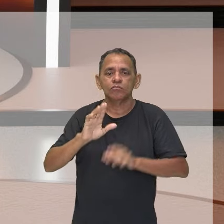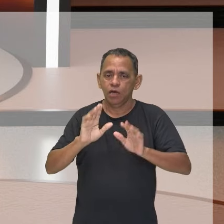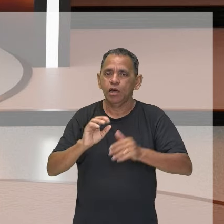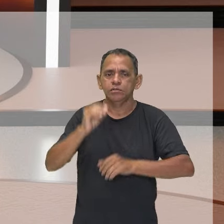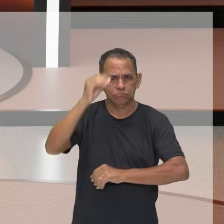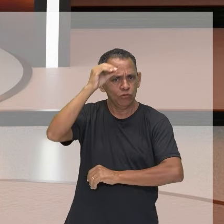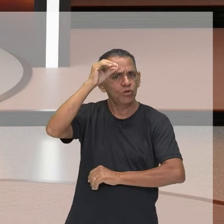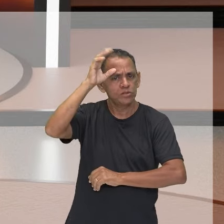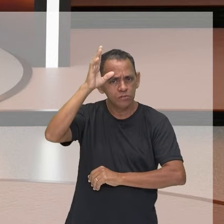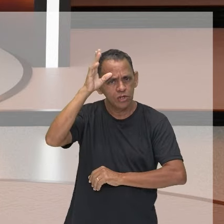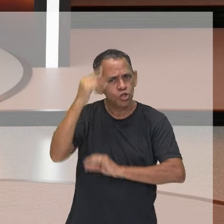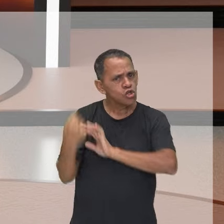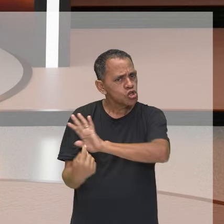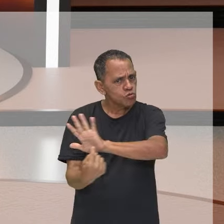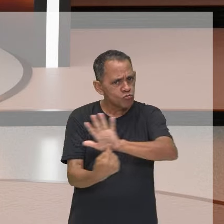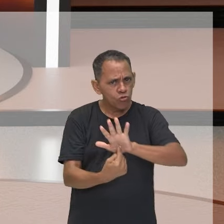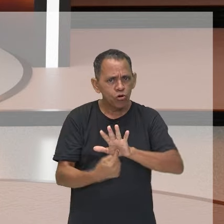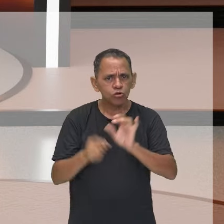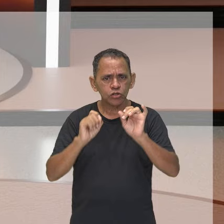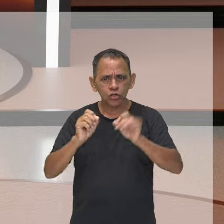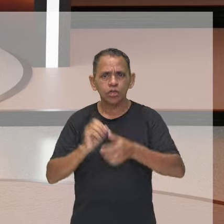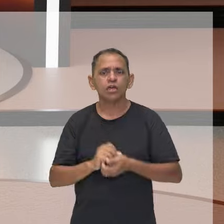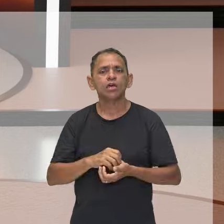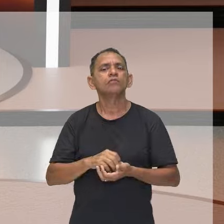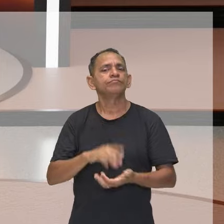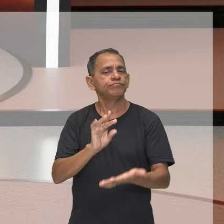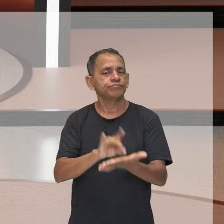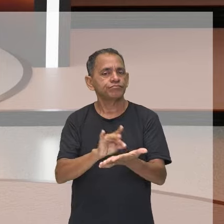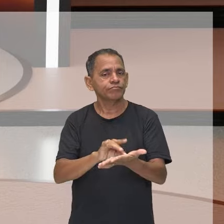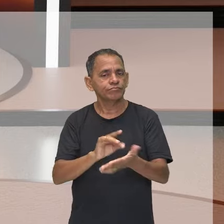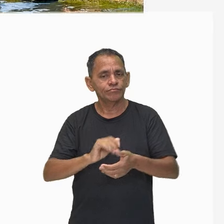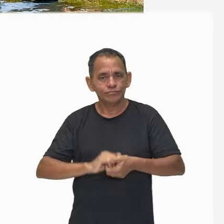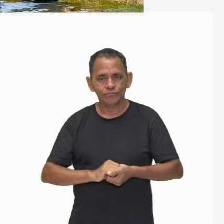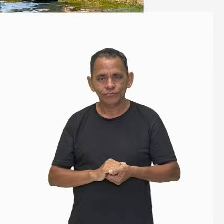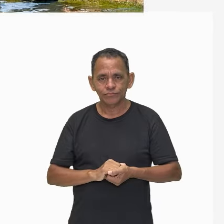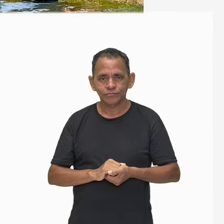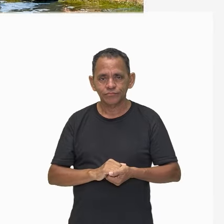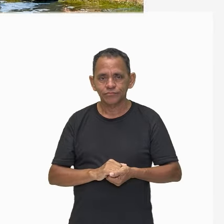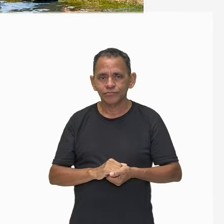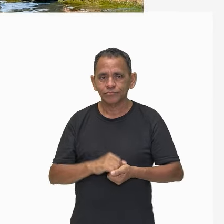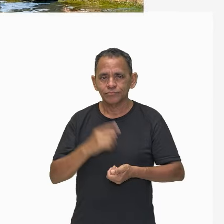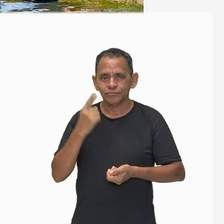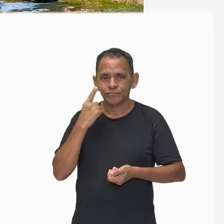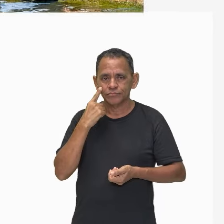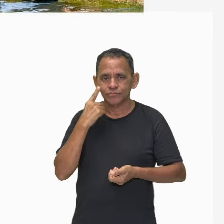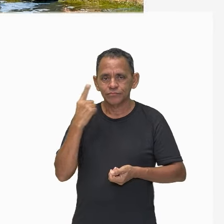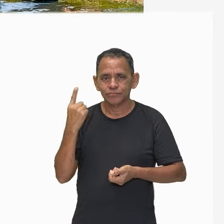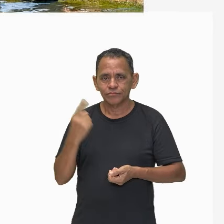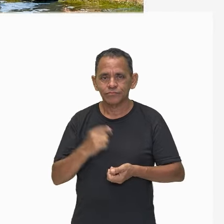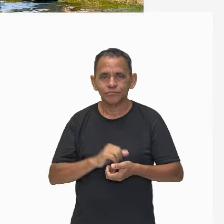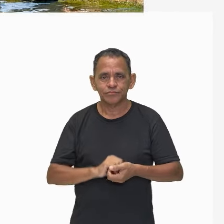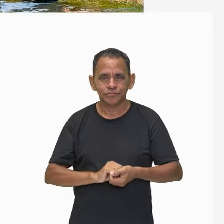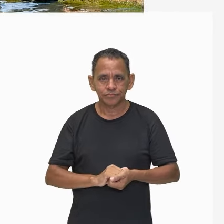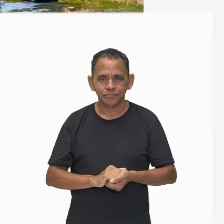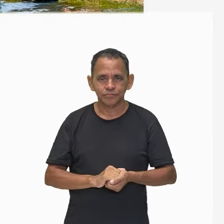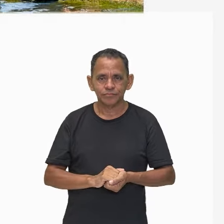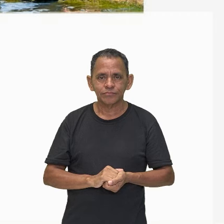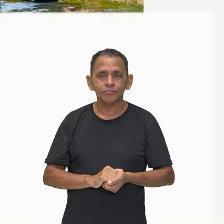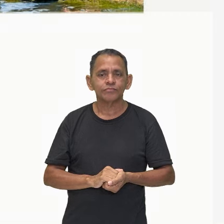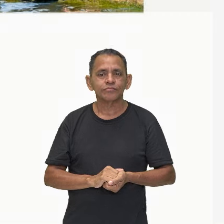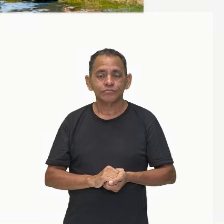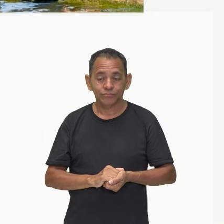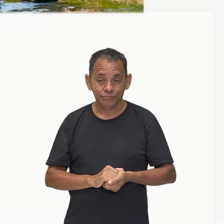que traz uma verdade. Olha só, vamos ver na cartela seguinte, vocês vão ver aí, olha só. Ele é